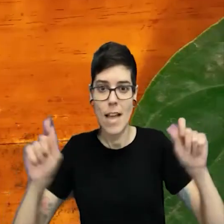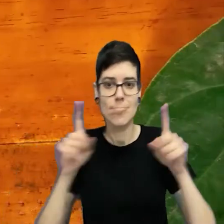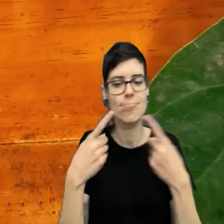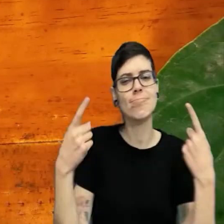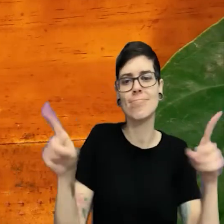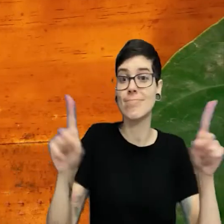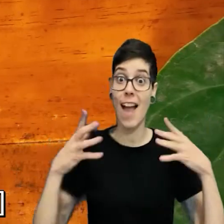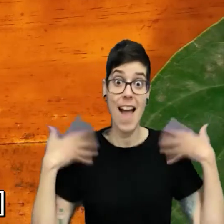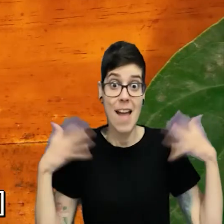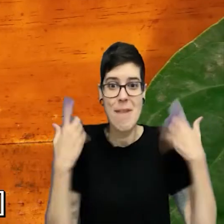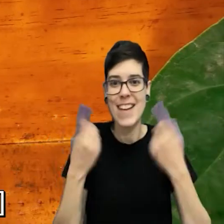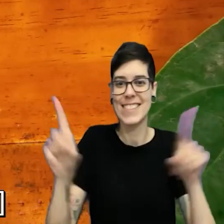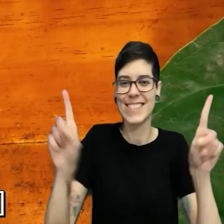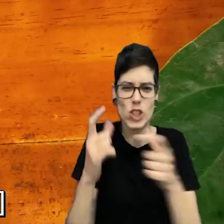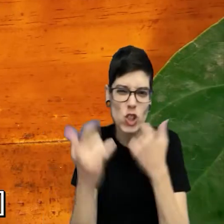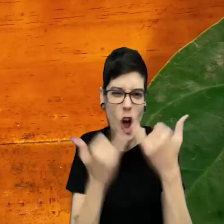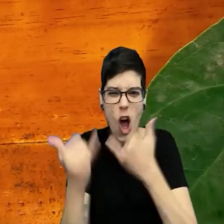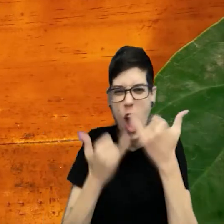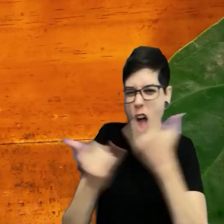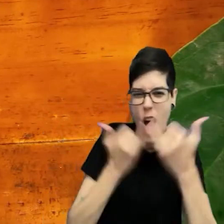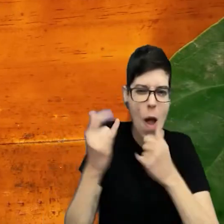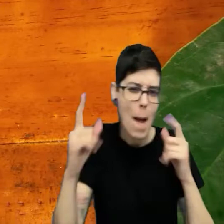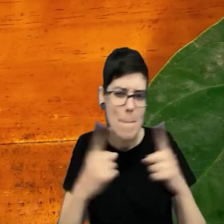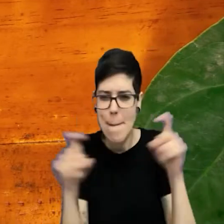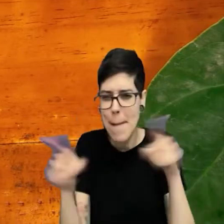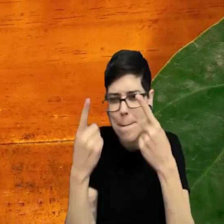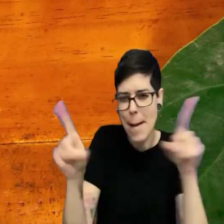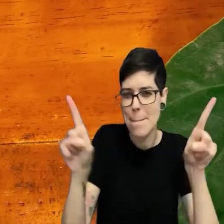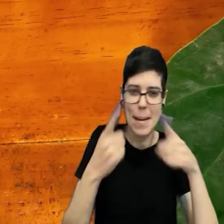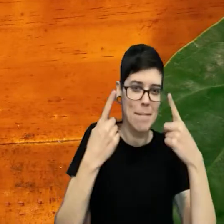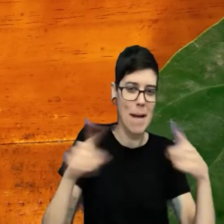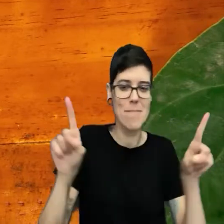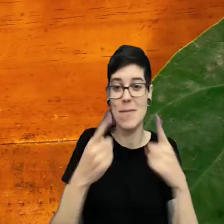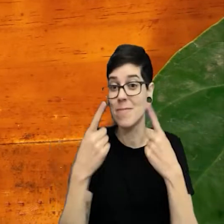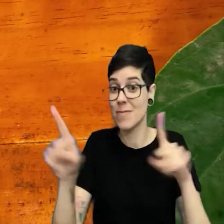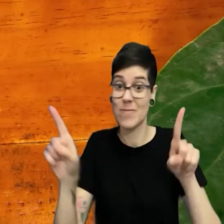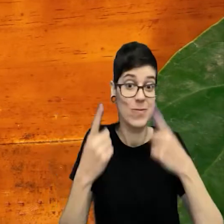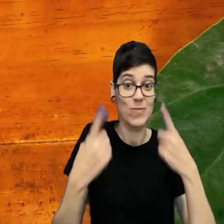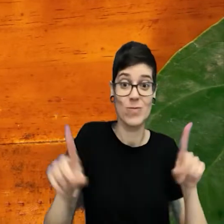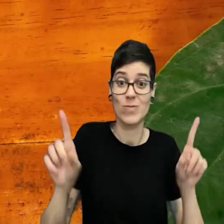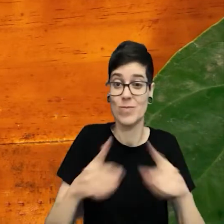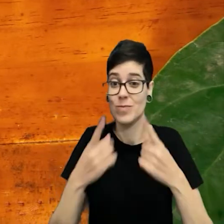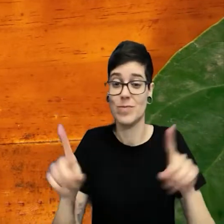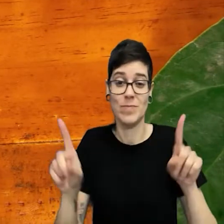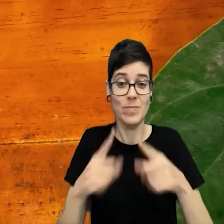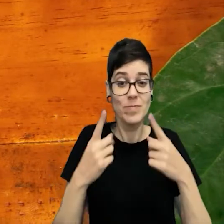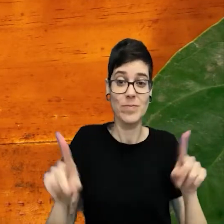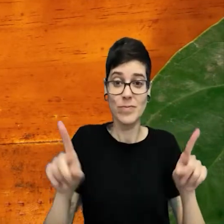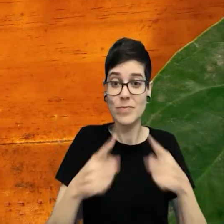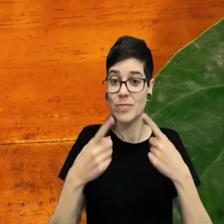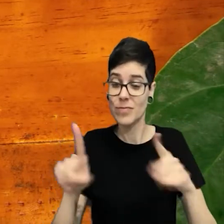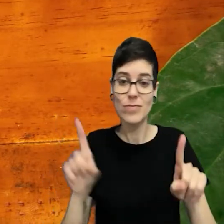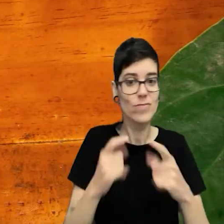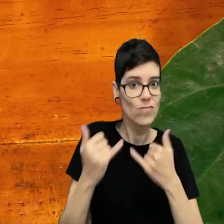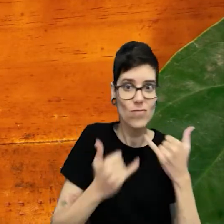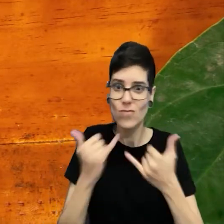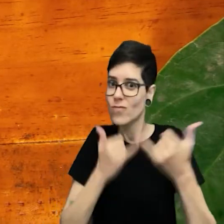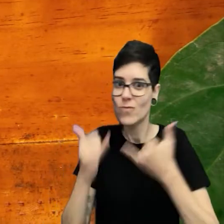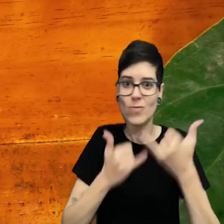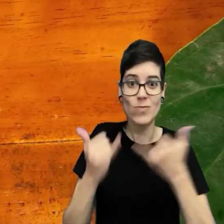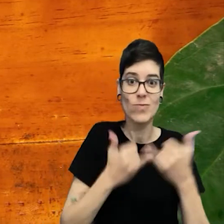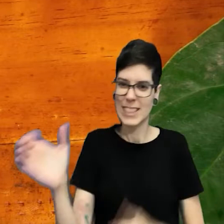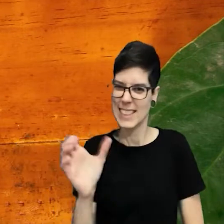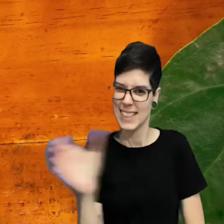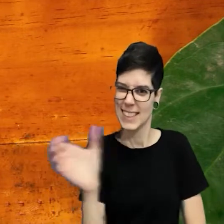Lei Aldir Blanc. Websérie Las Margaritas. Vindos de cima, sal grosso, ervas e flores secas caem, um após o outro, em uma caneca